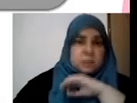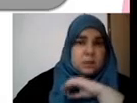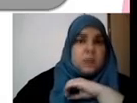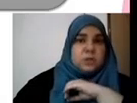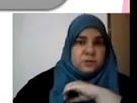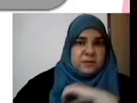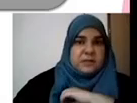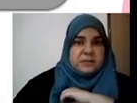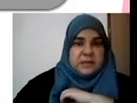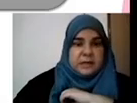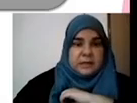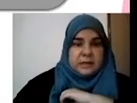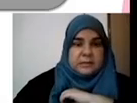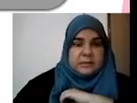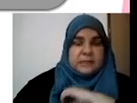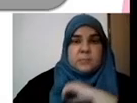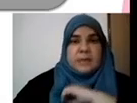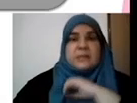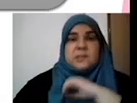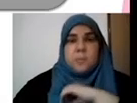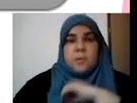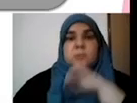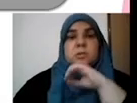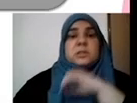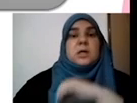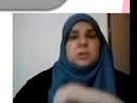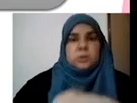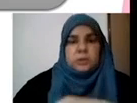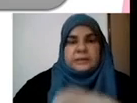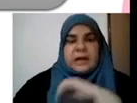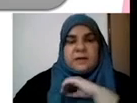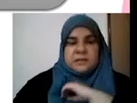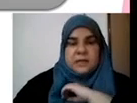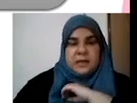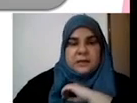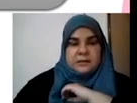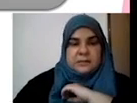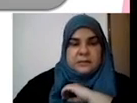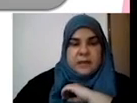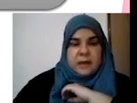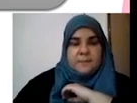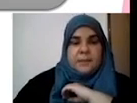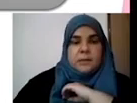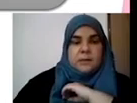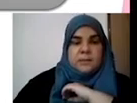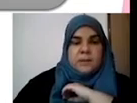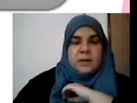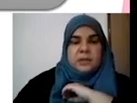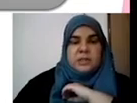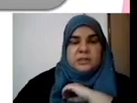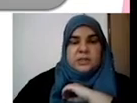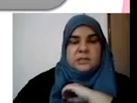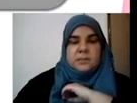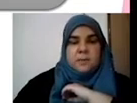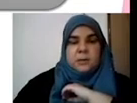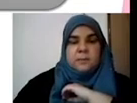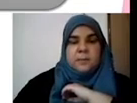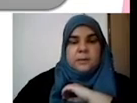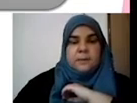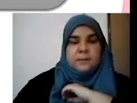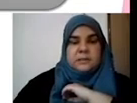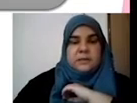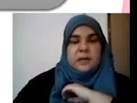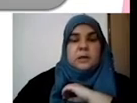para diferenciar eles. Essas marcas são pontos notáveis deles, tá? Então, as marcas de nascença